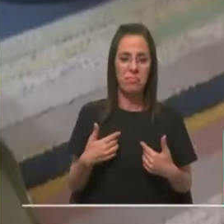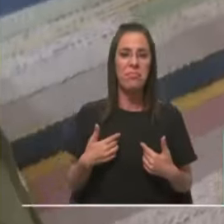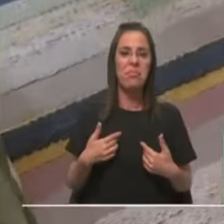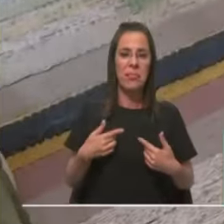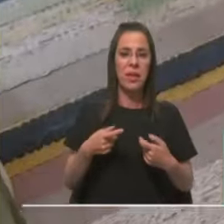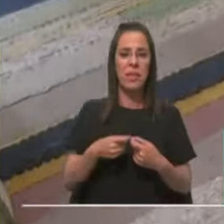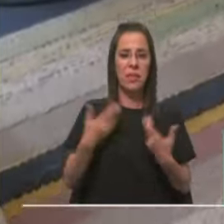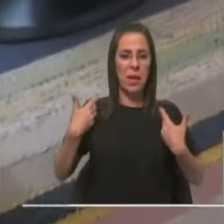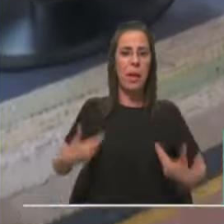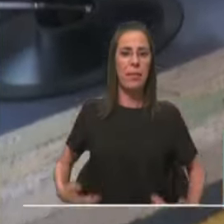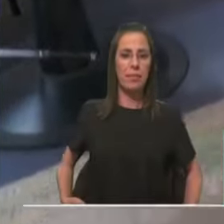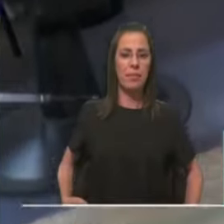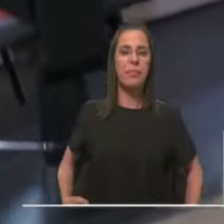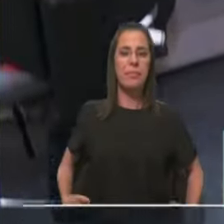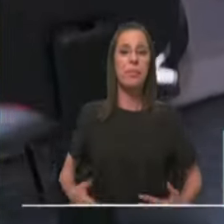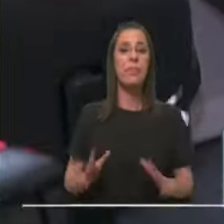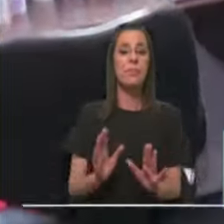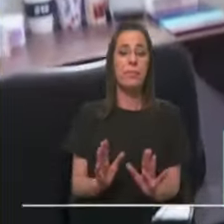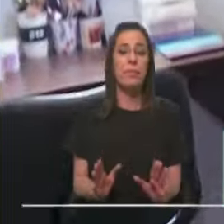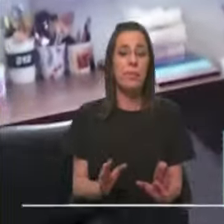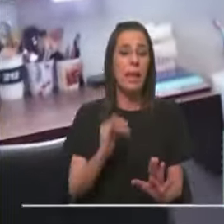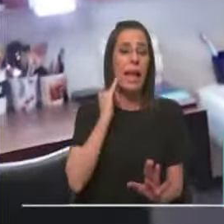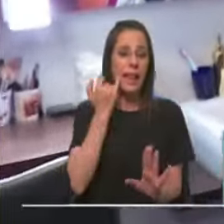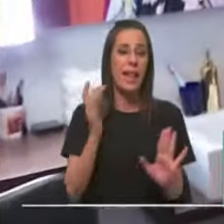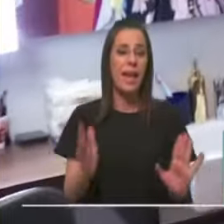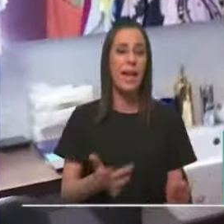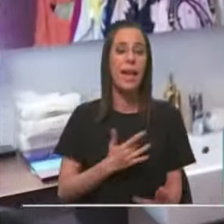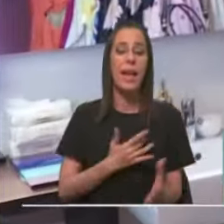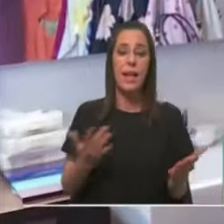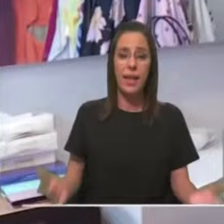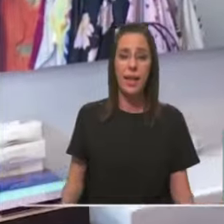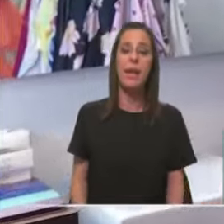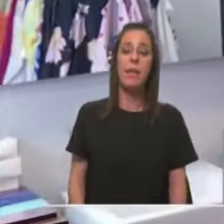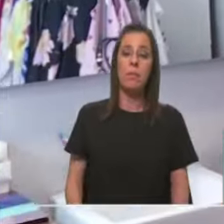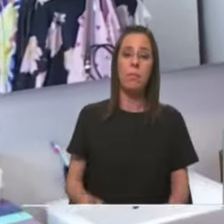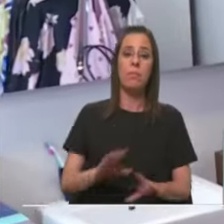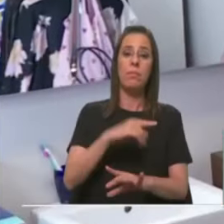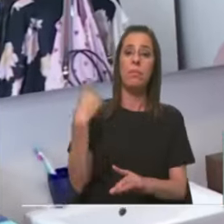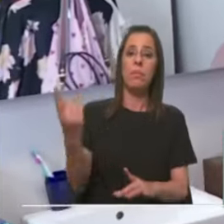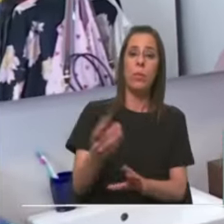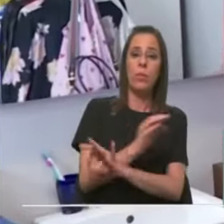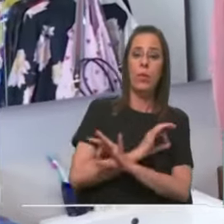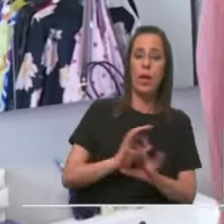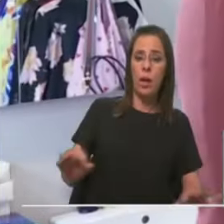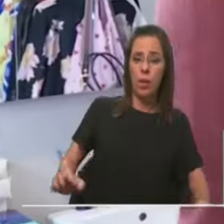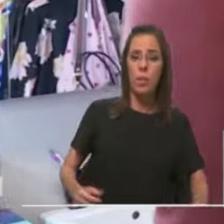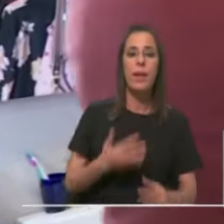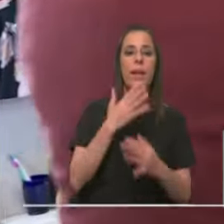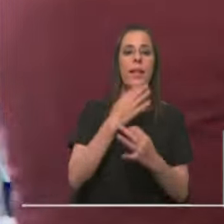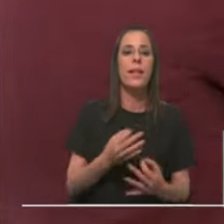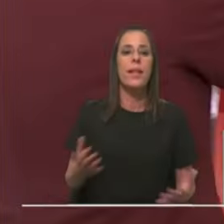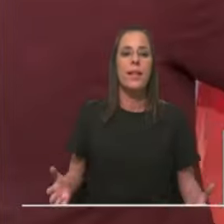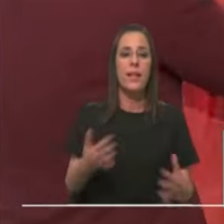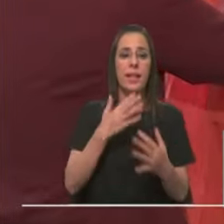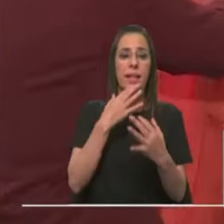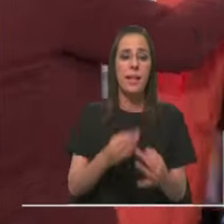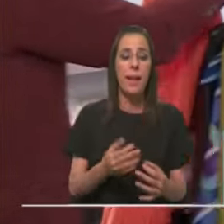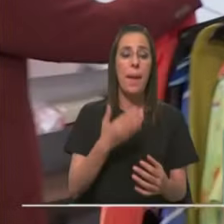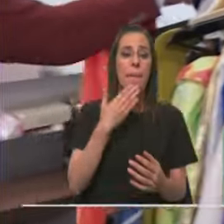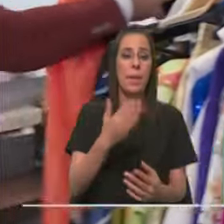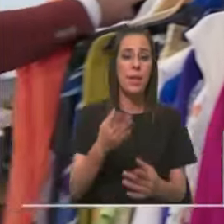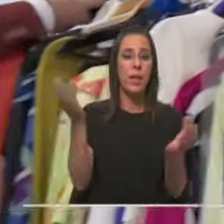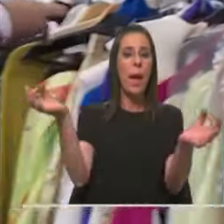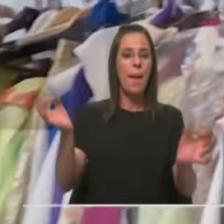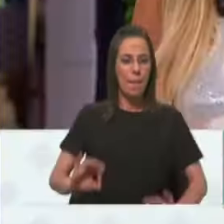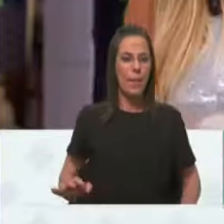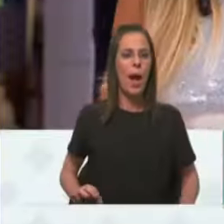sinceramente. Olha que lindo. Mas sim, senhor, Diana, minha querida, afinal tens o camarim muito arrumadinho. De certeza que pediste para